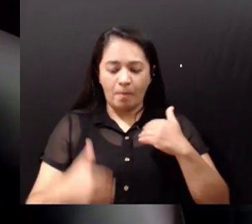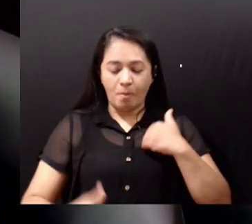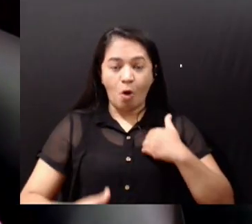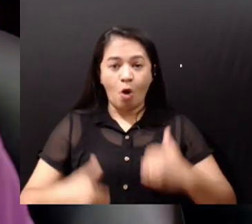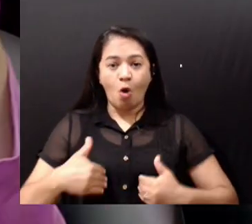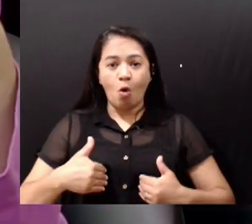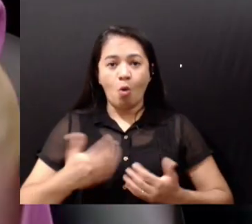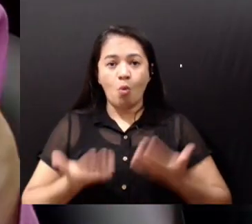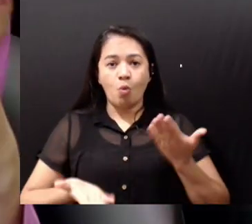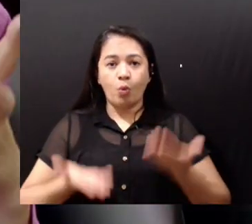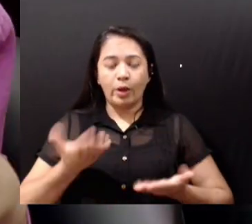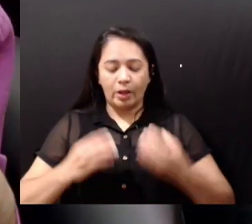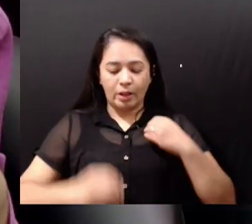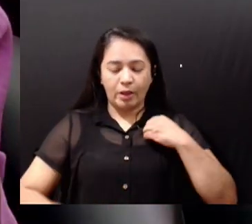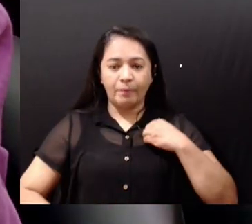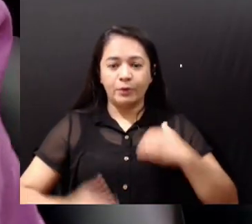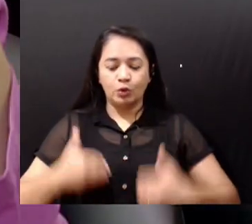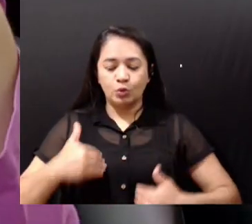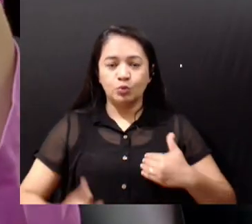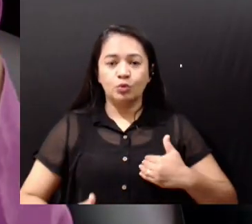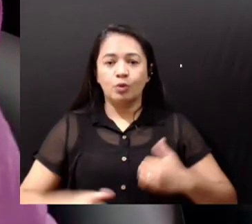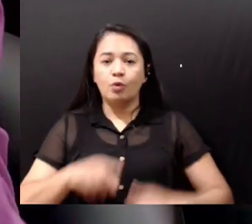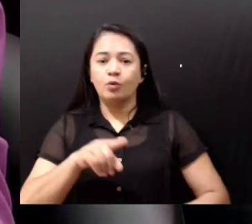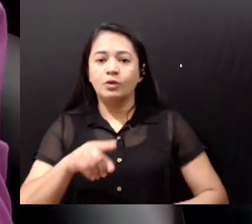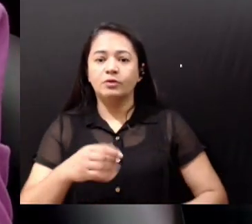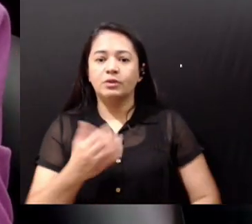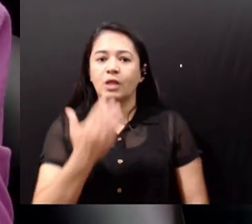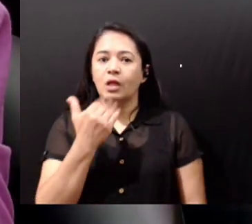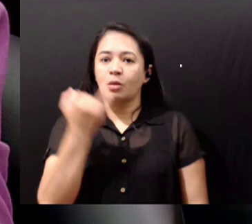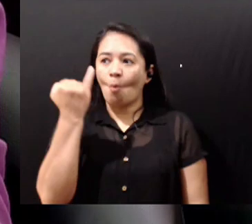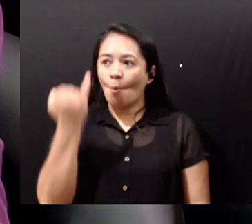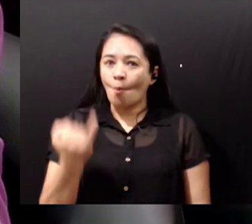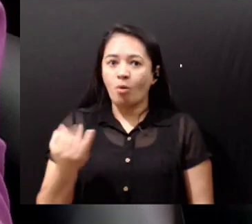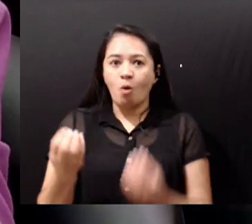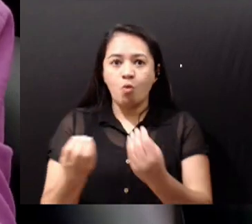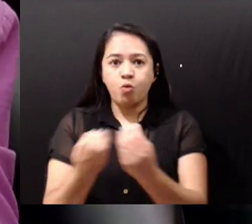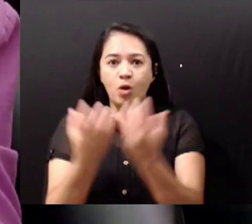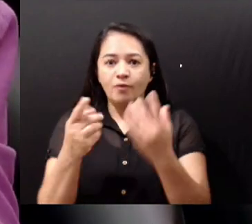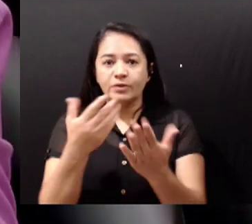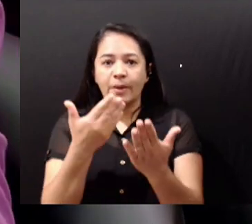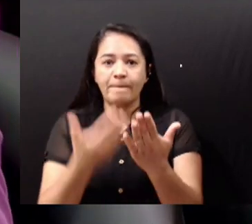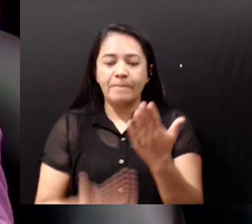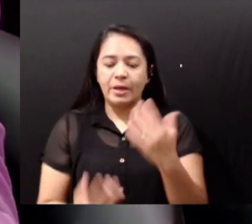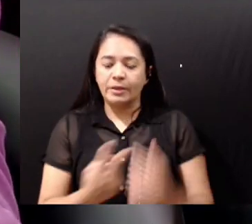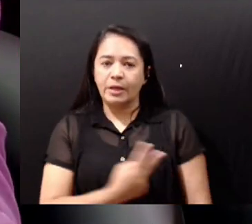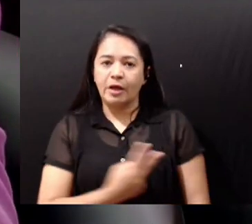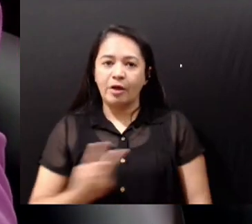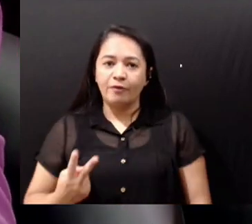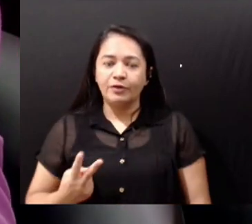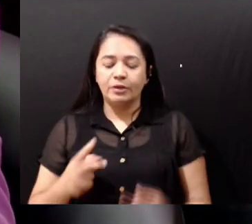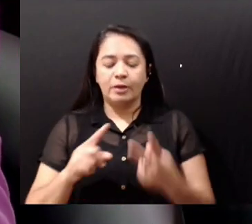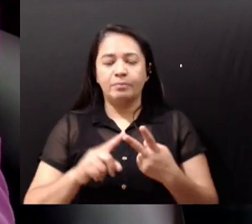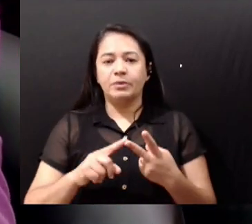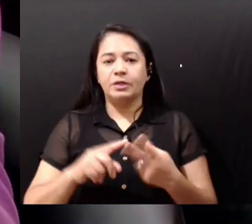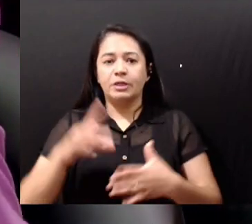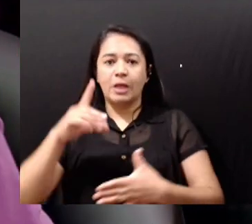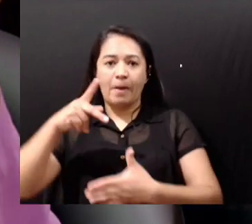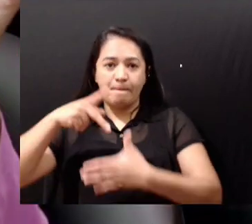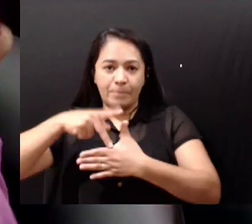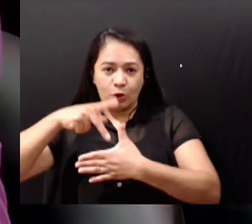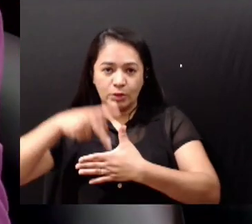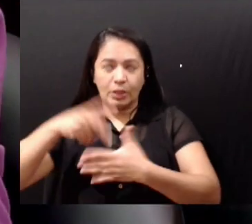corpo. Então, quando você faz as dietas milagrosas, você vai ter uma perda vitamínica, uma perda proteica, você pode